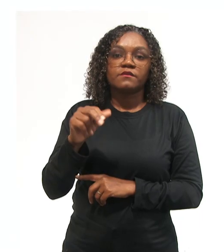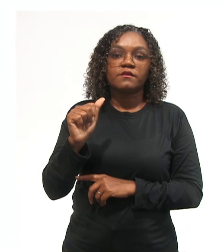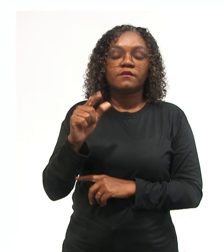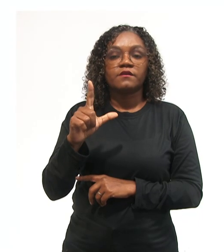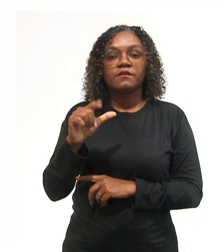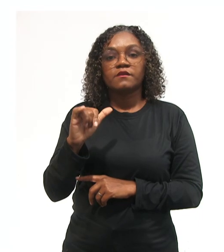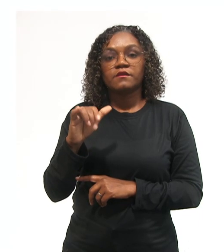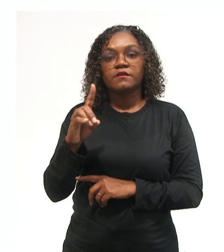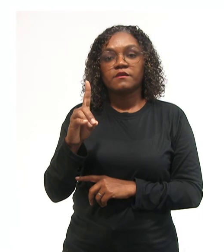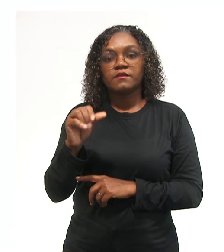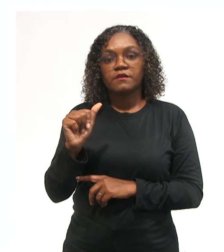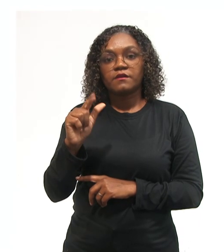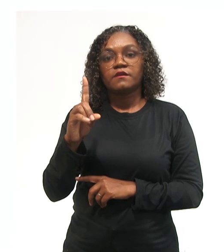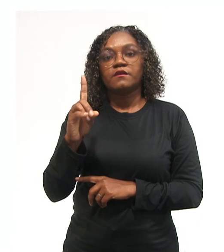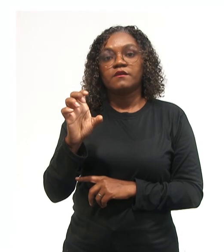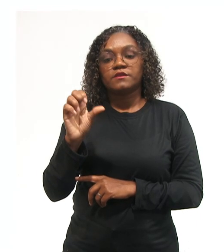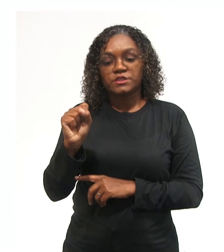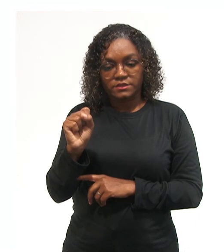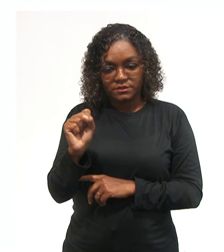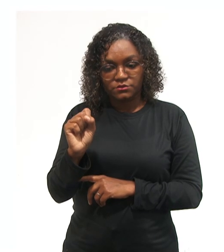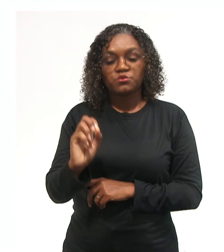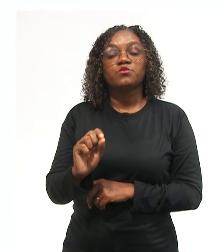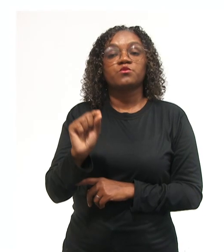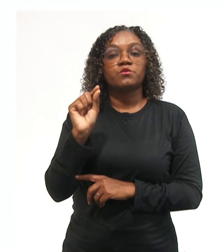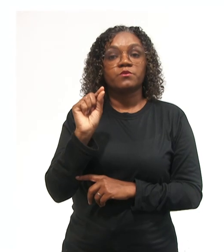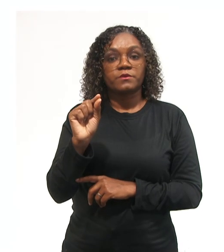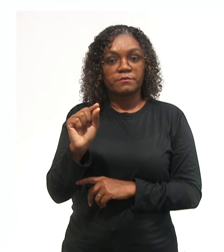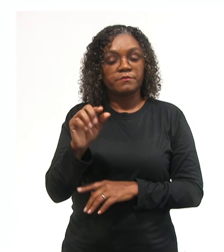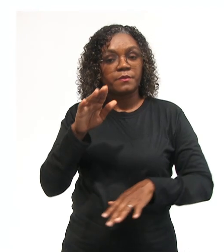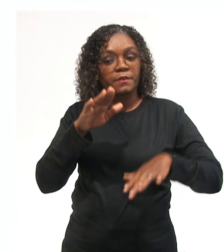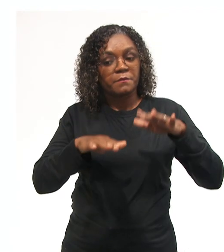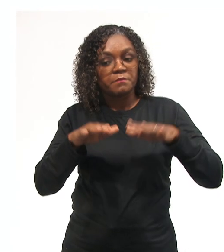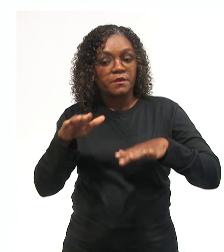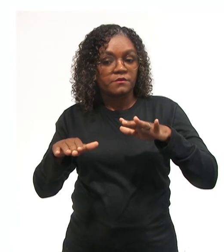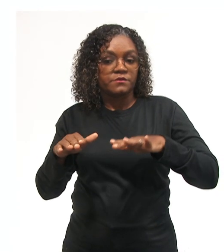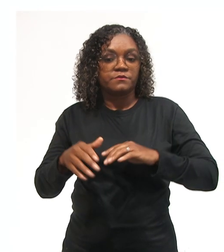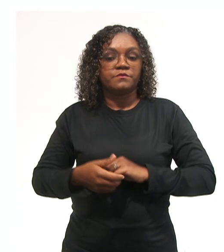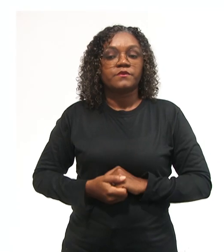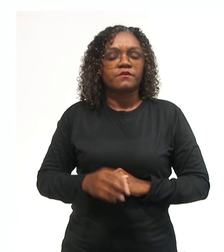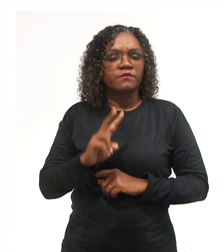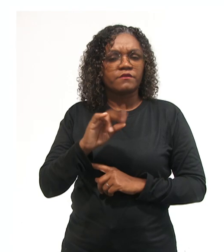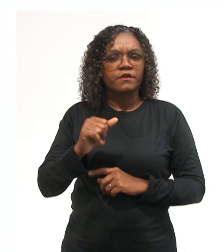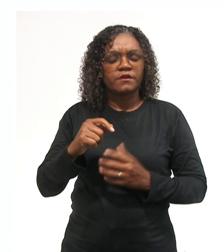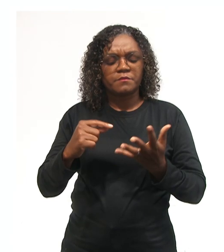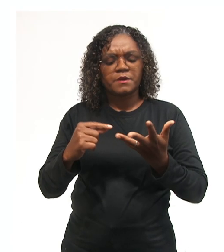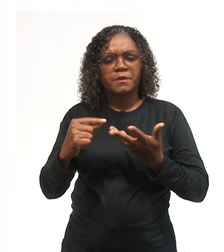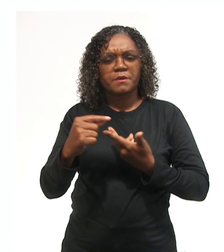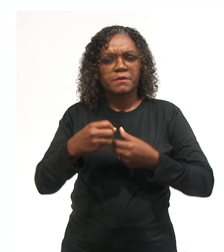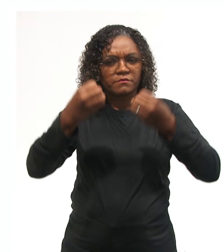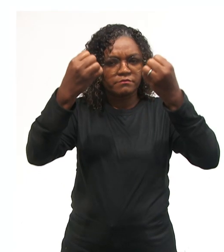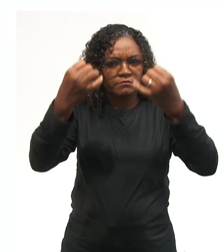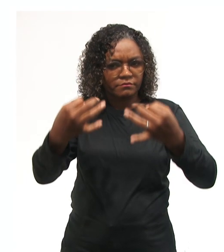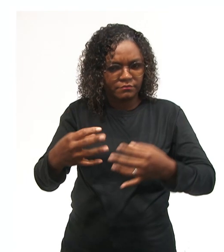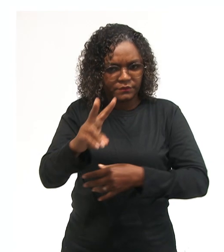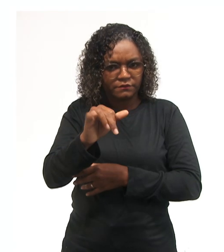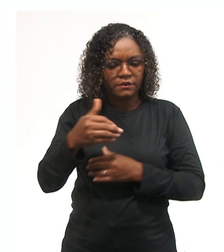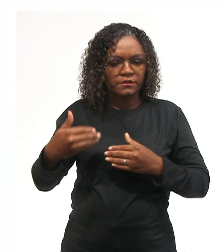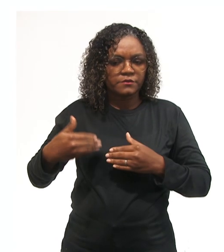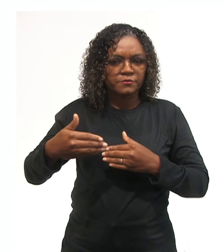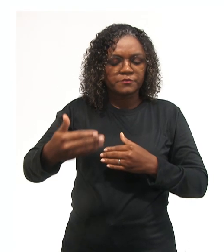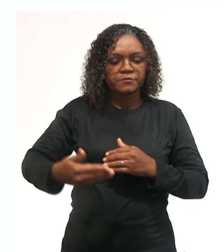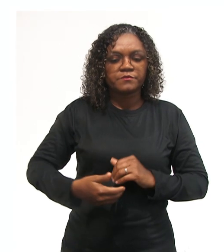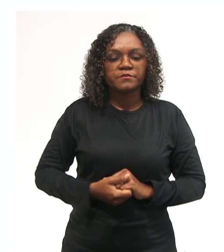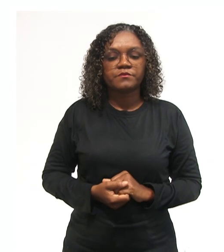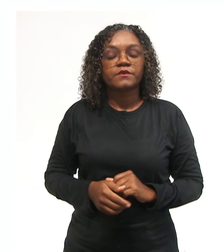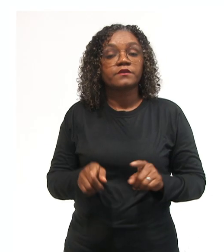externalidades negativas. Daqui a pouco eu vou falar um pouquinho mais de cada uma delas, tá? Exemplificando. Nós também temos outras